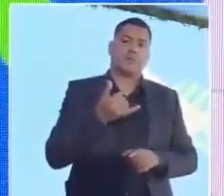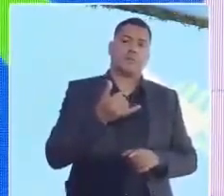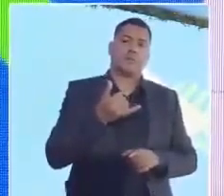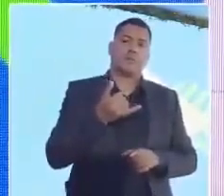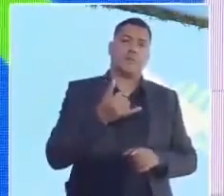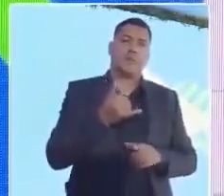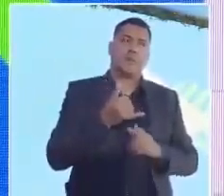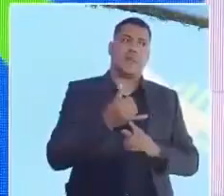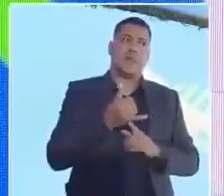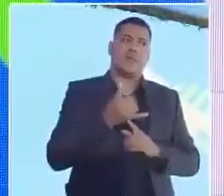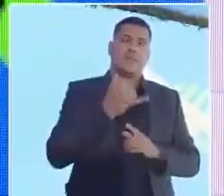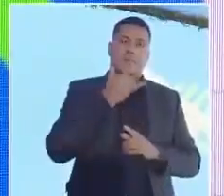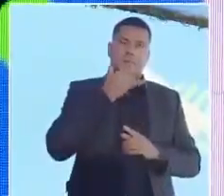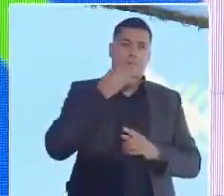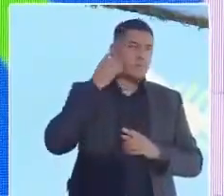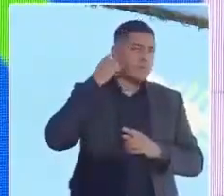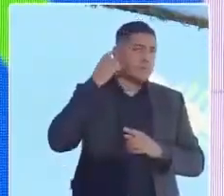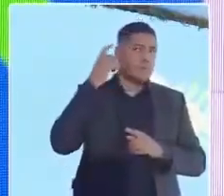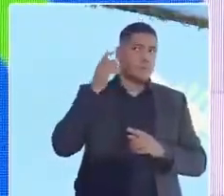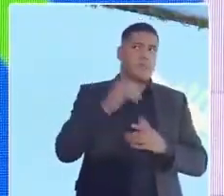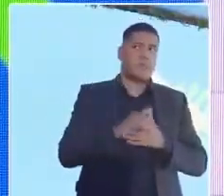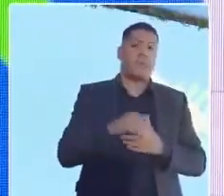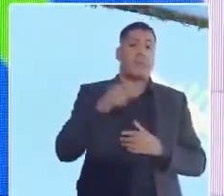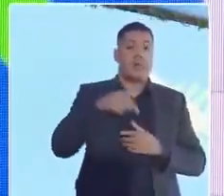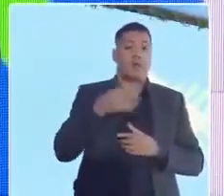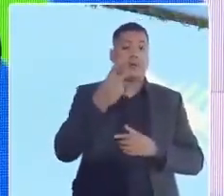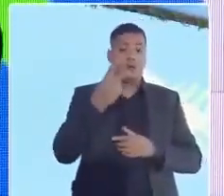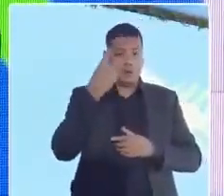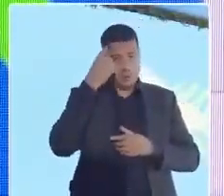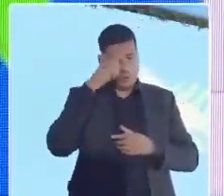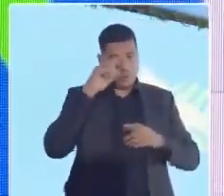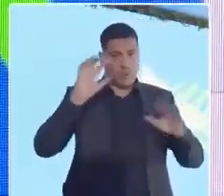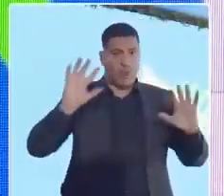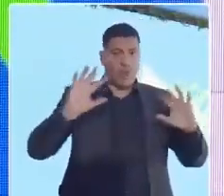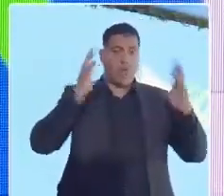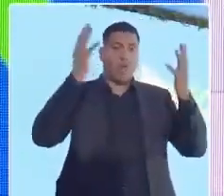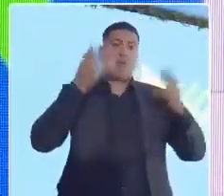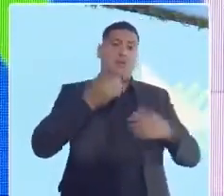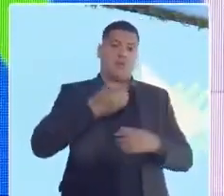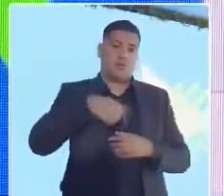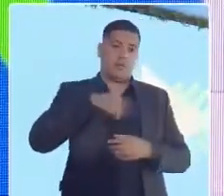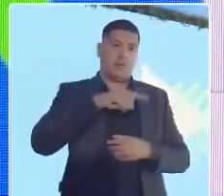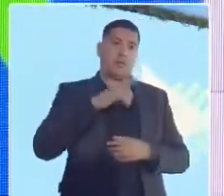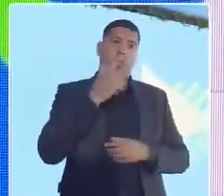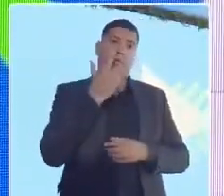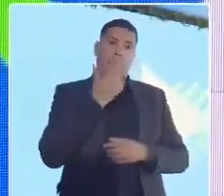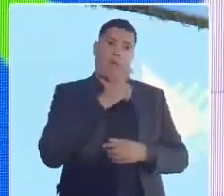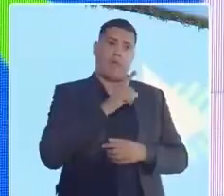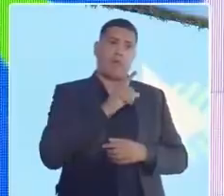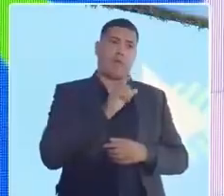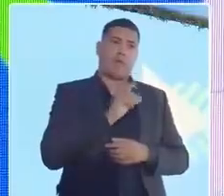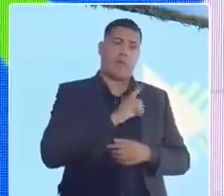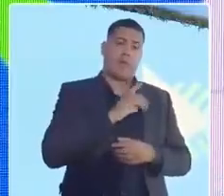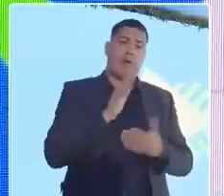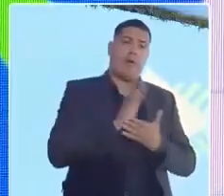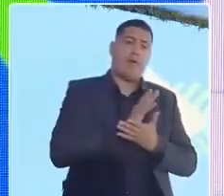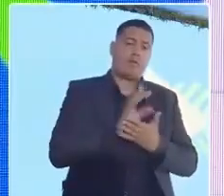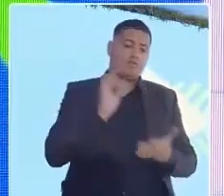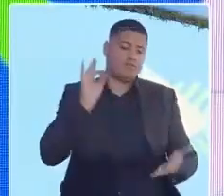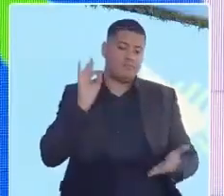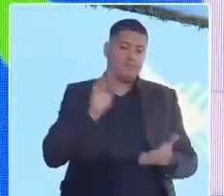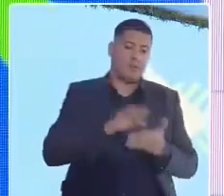continente Espero que nesses dois dias de evento vocês possam conhecer em profundidade Concretas